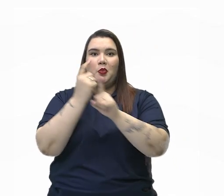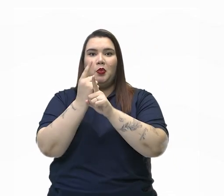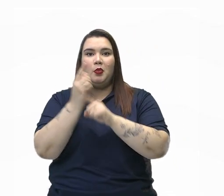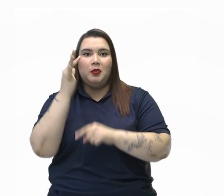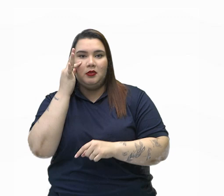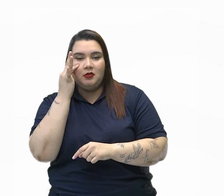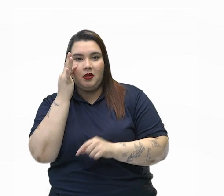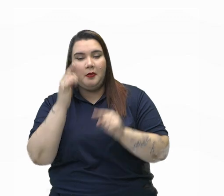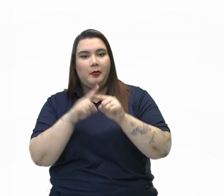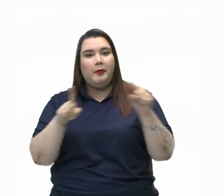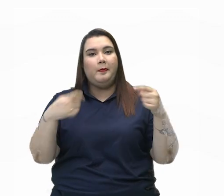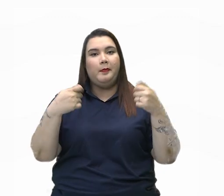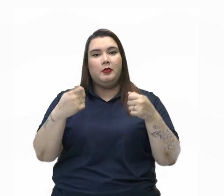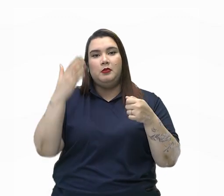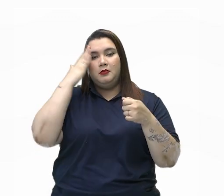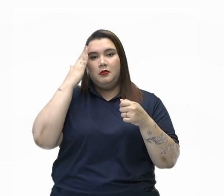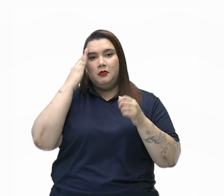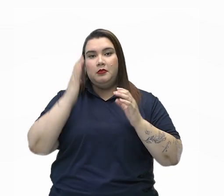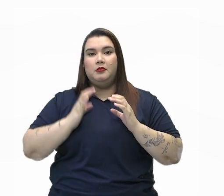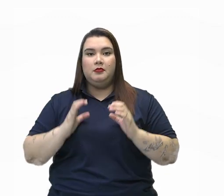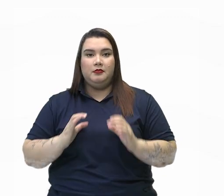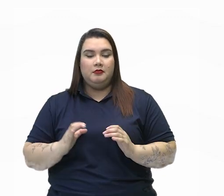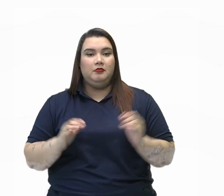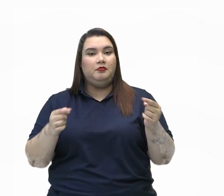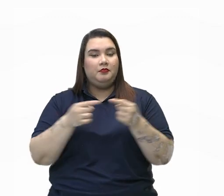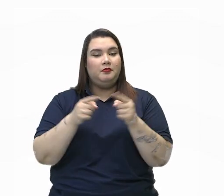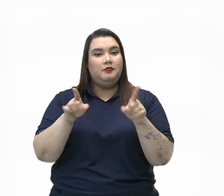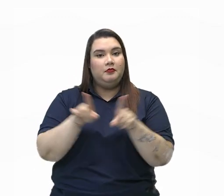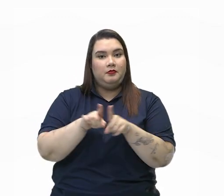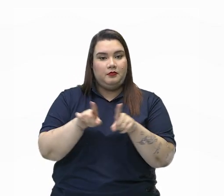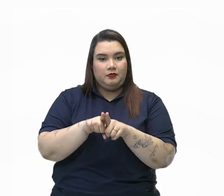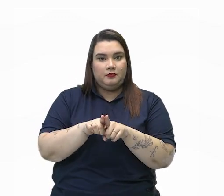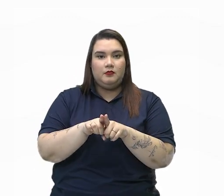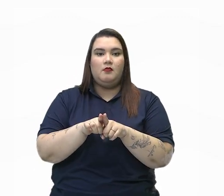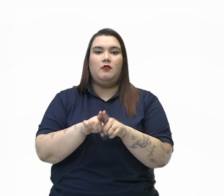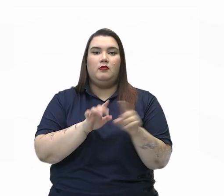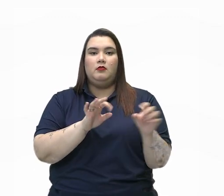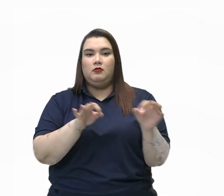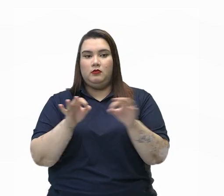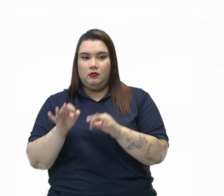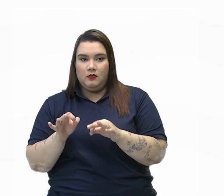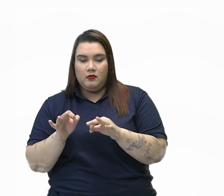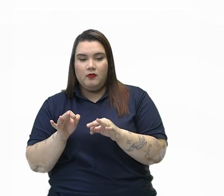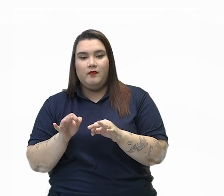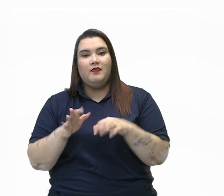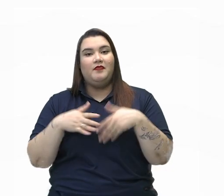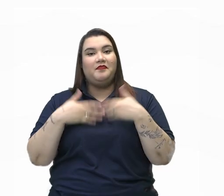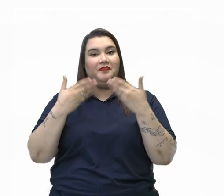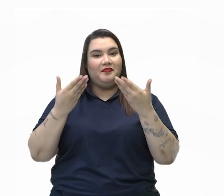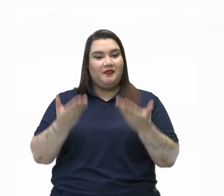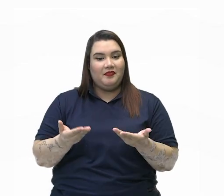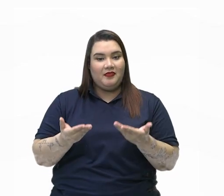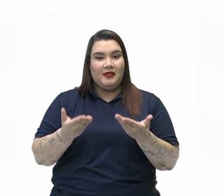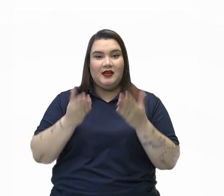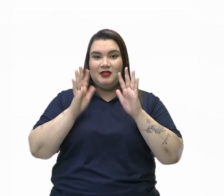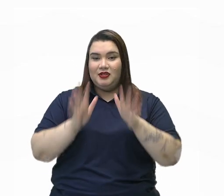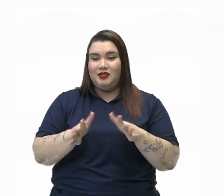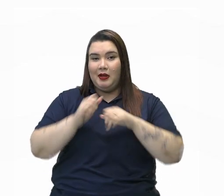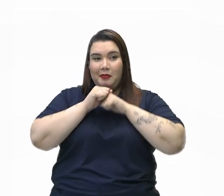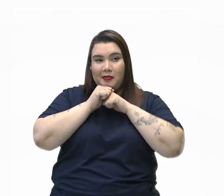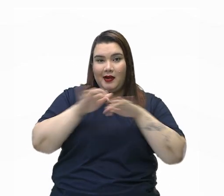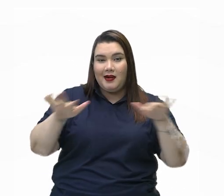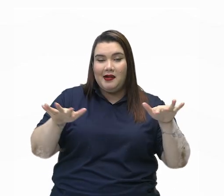Mas é necessário saber se comportar nesse meio também. Afinal, como dizem, caiu na rede, já